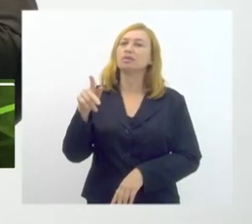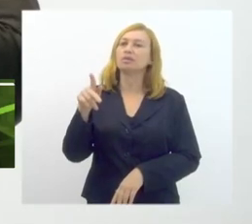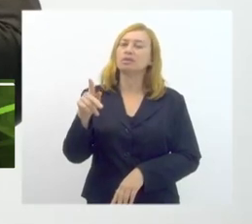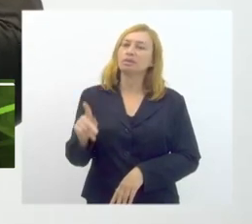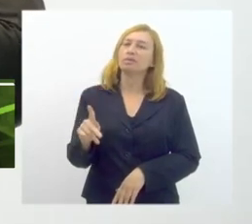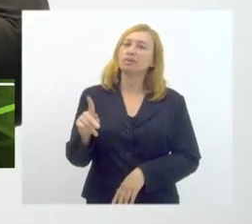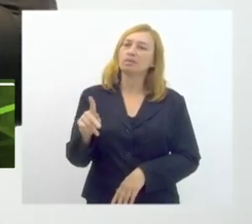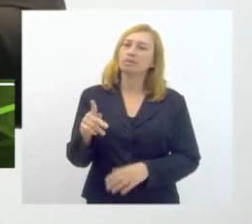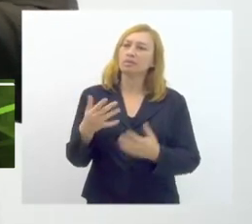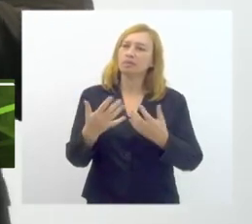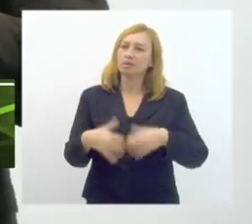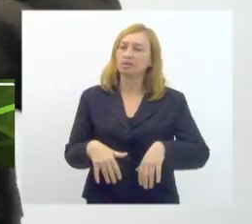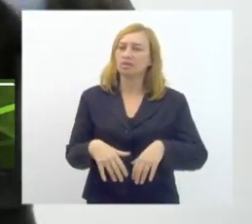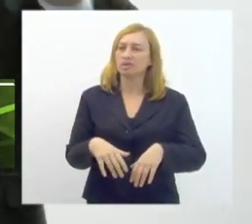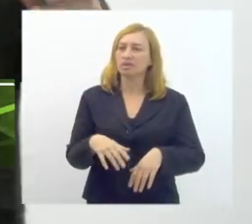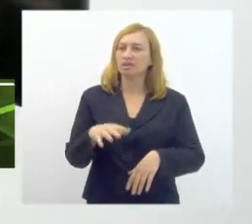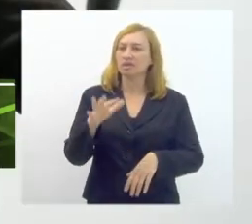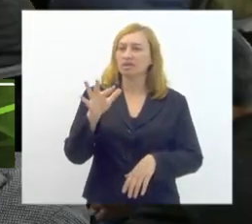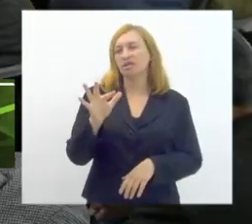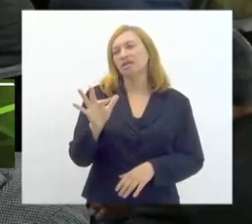senhor Leonardo Charles.